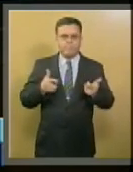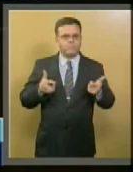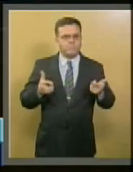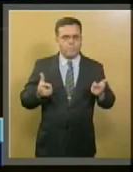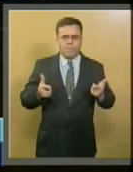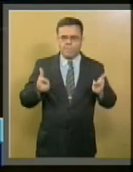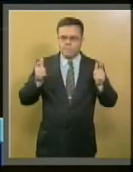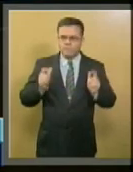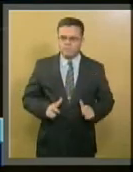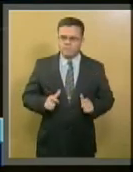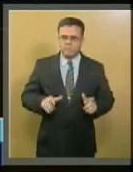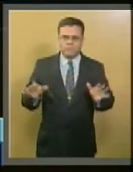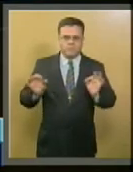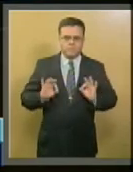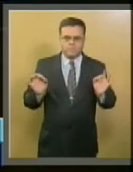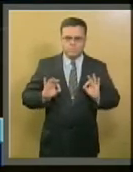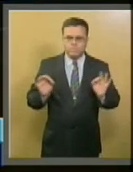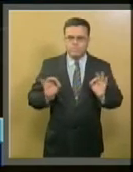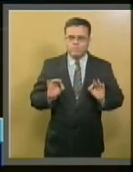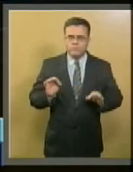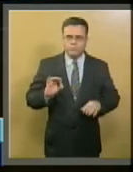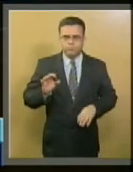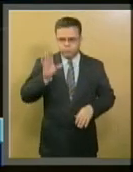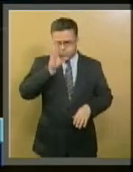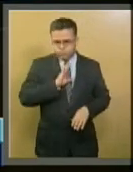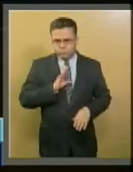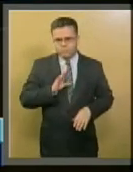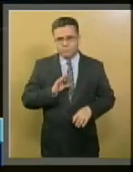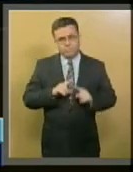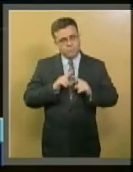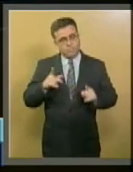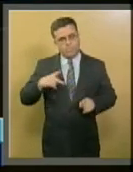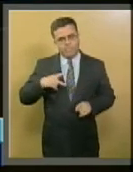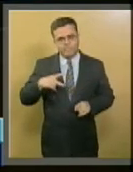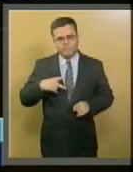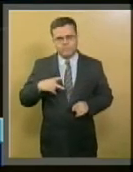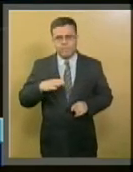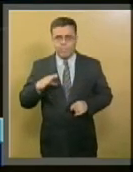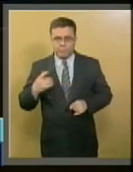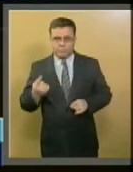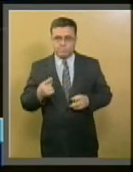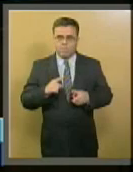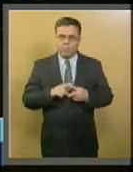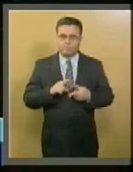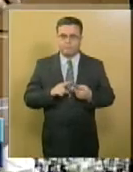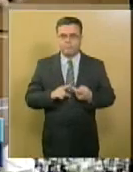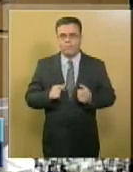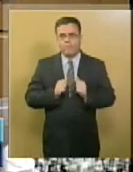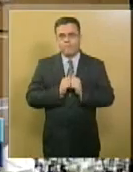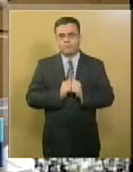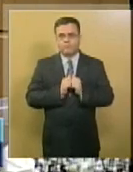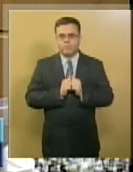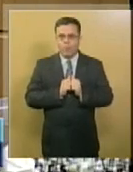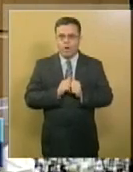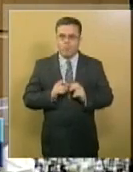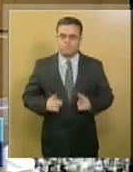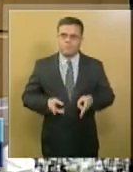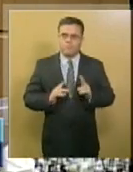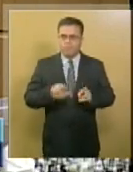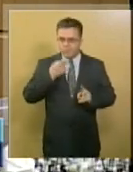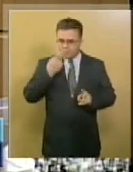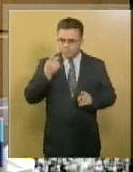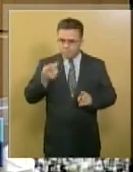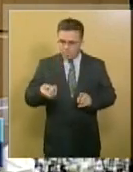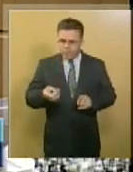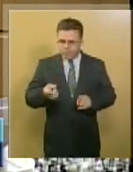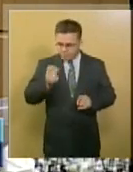nenhum hospital, não tem nada. Público, mas tem particulares. Eu citei dois aqui que são meus parceiros e que faz atendimento, inclusive essa